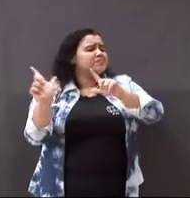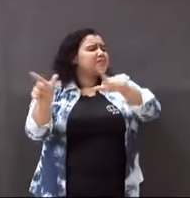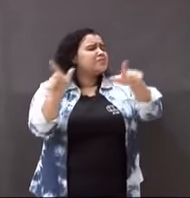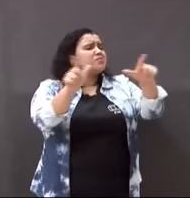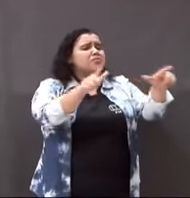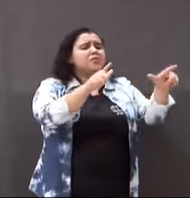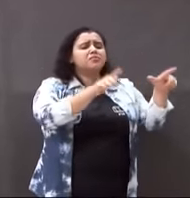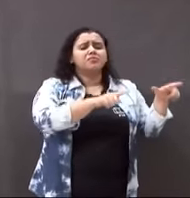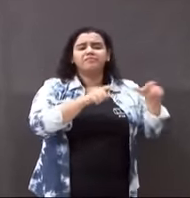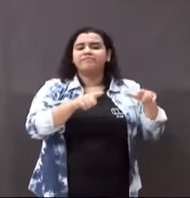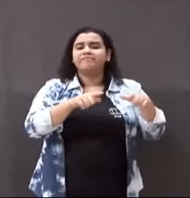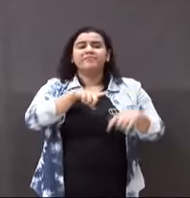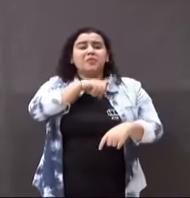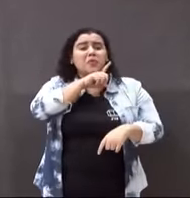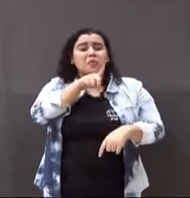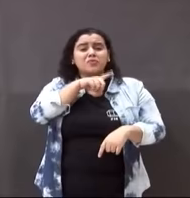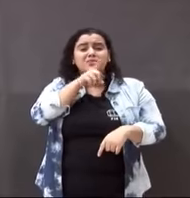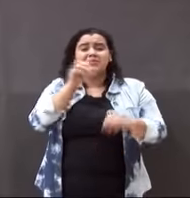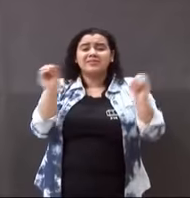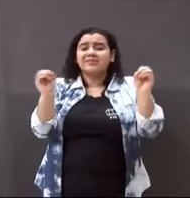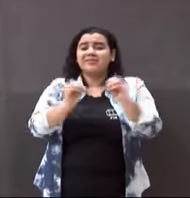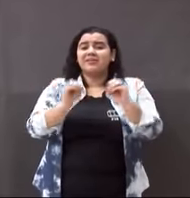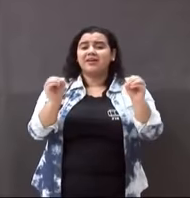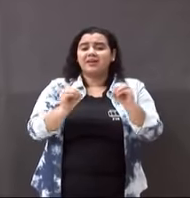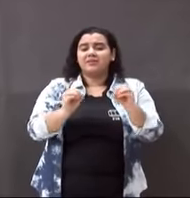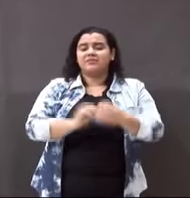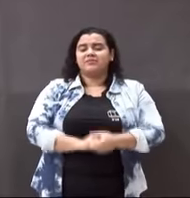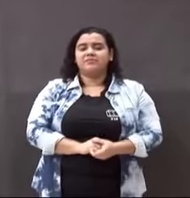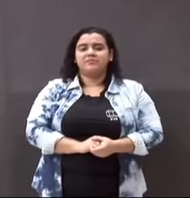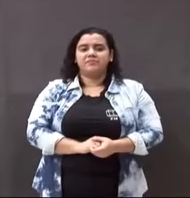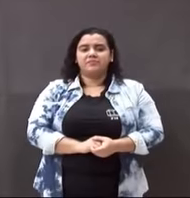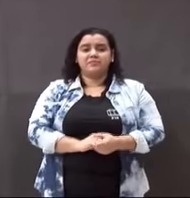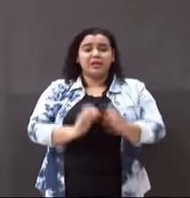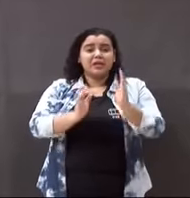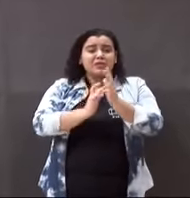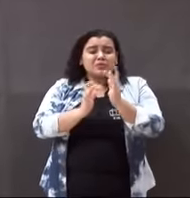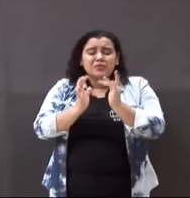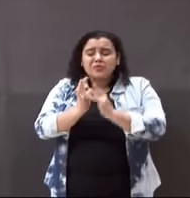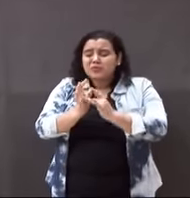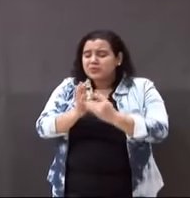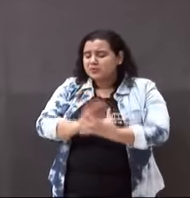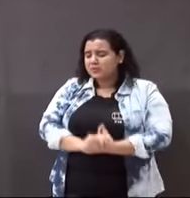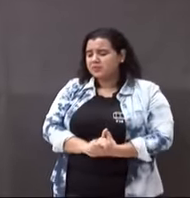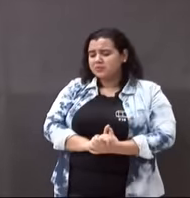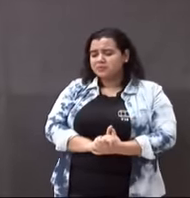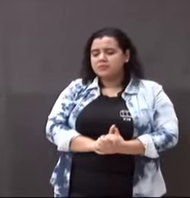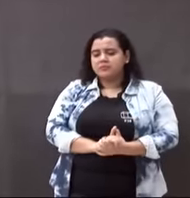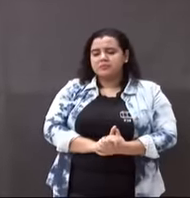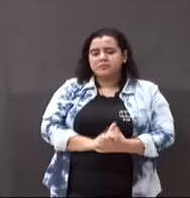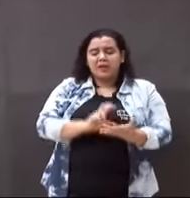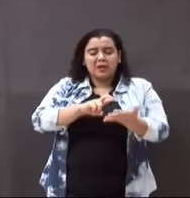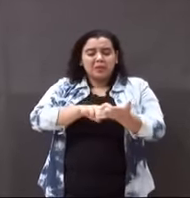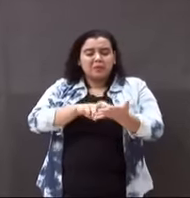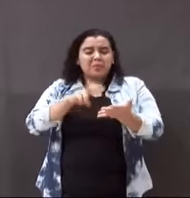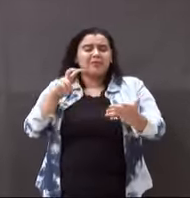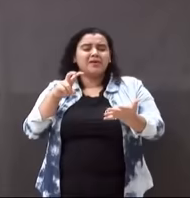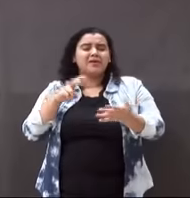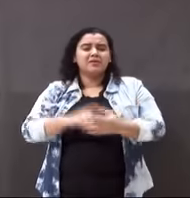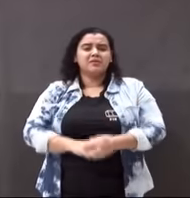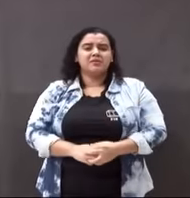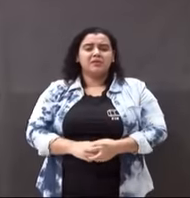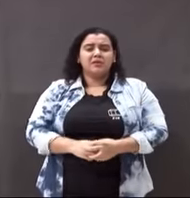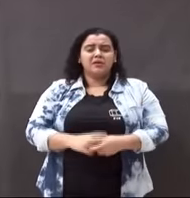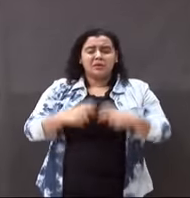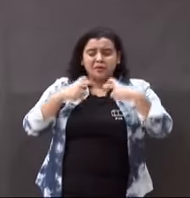Joguei pra esquerda. E nada. Jesus. Pensa. Numa manhã.